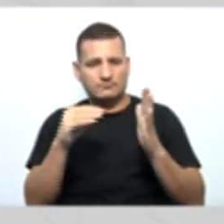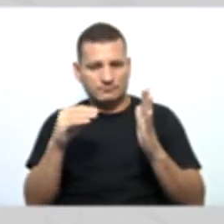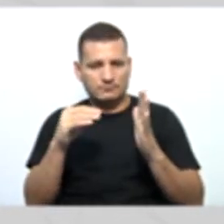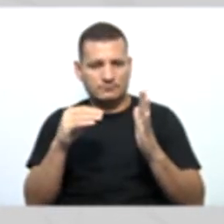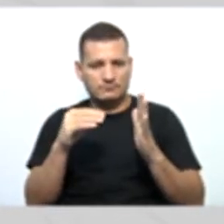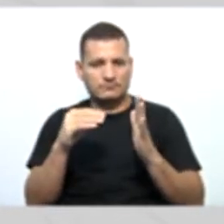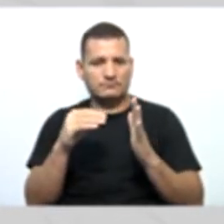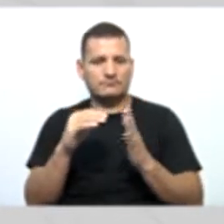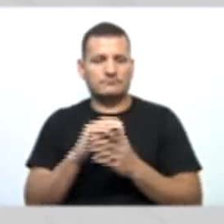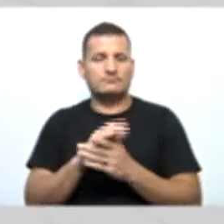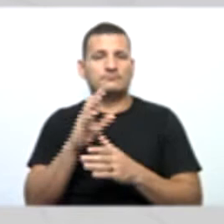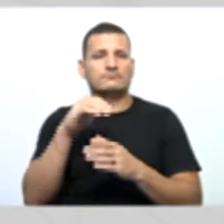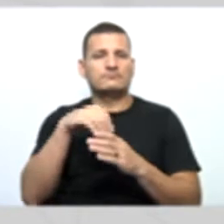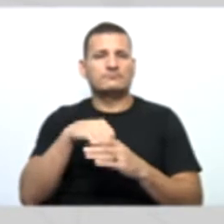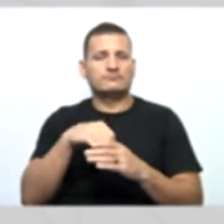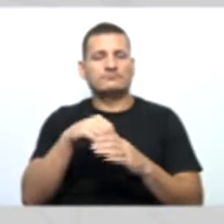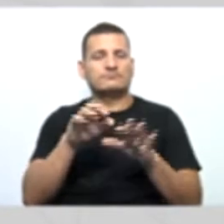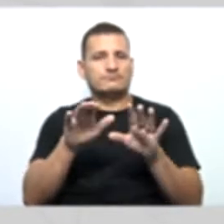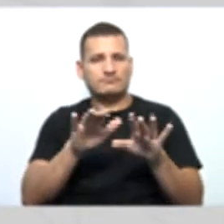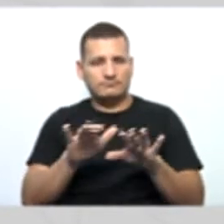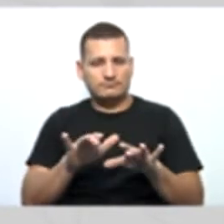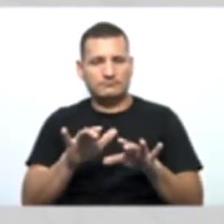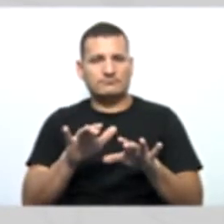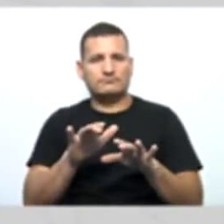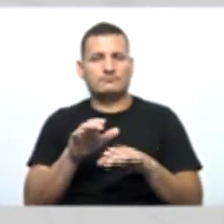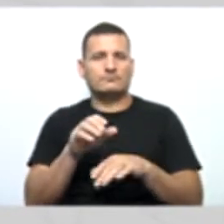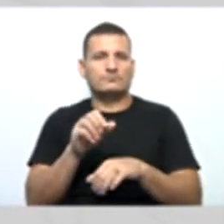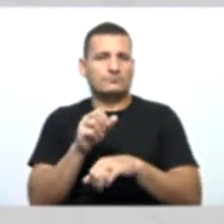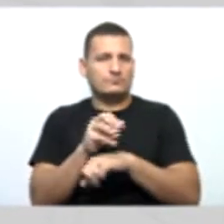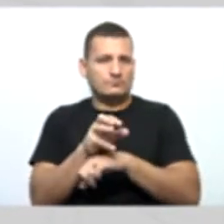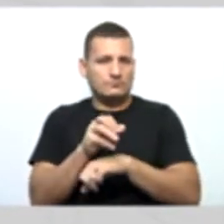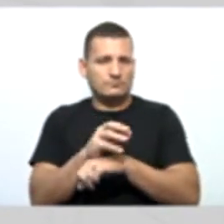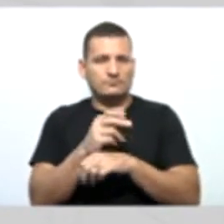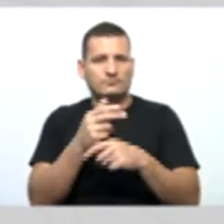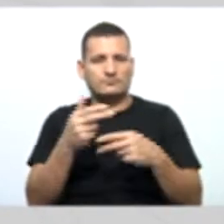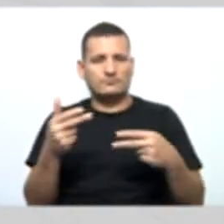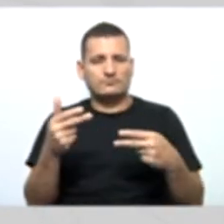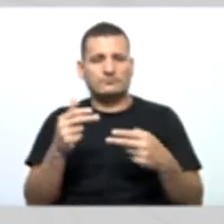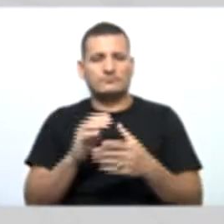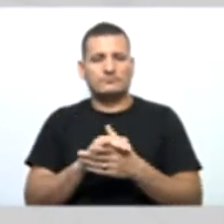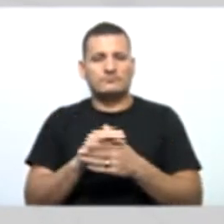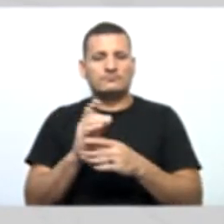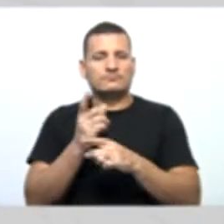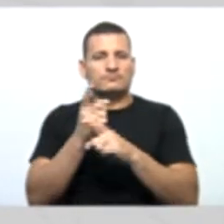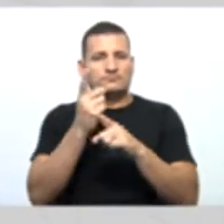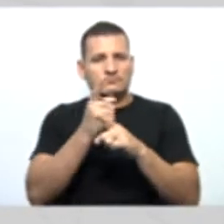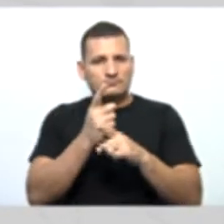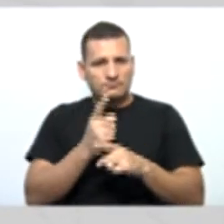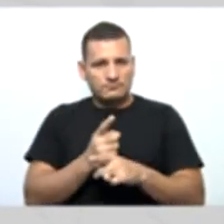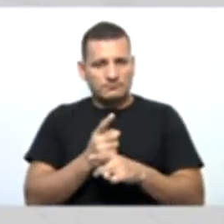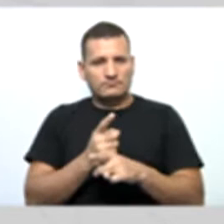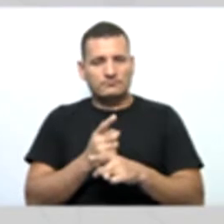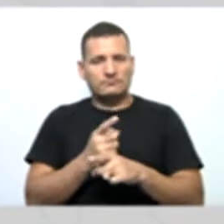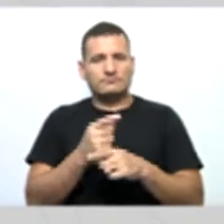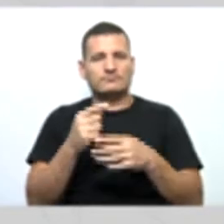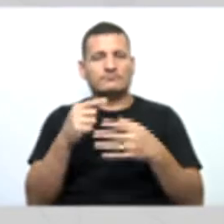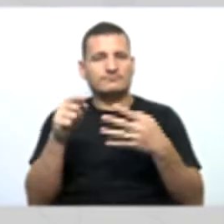orientação ao objeto, certo? E identificar classes, objetos,